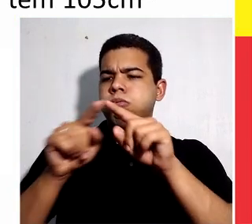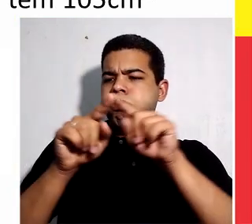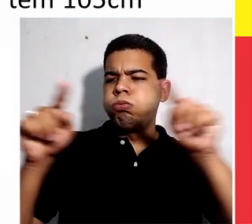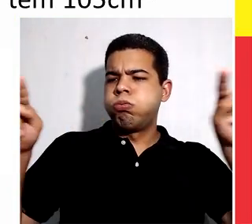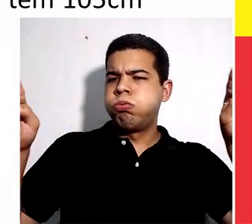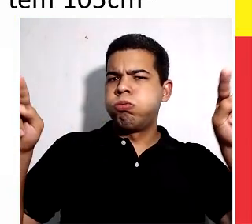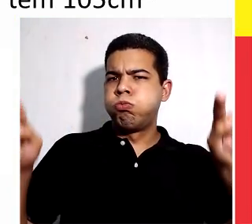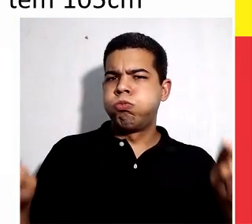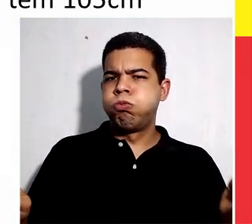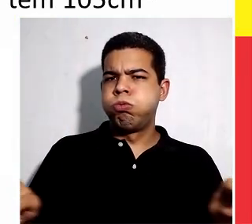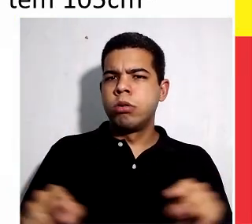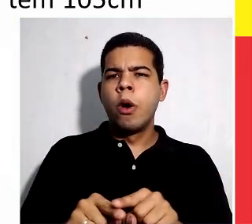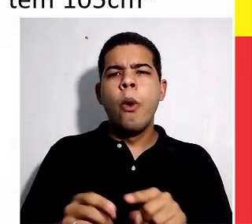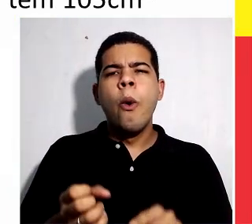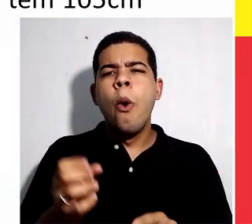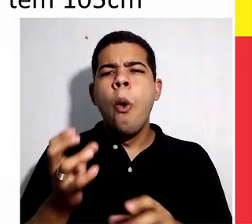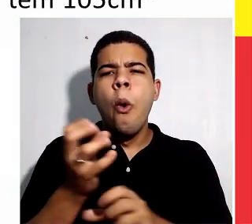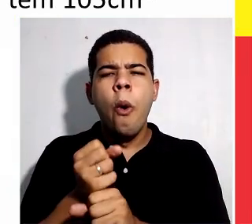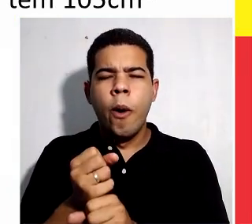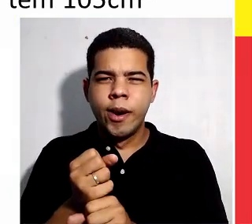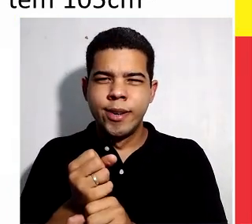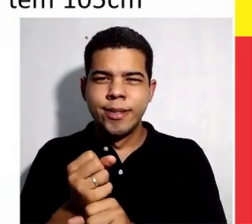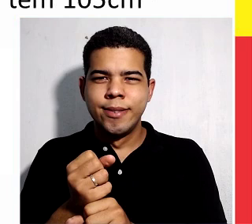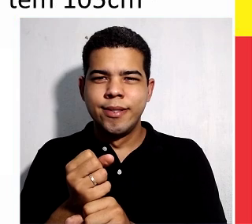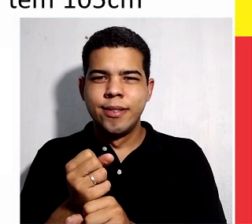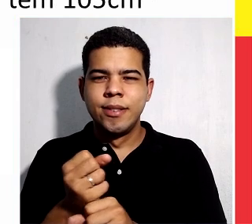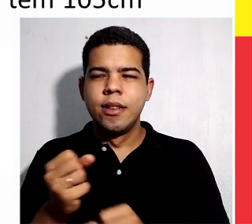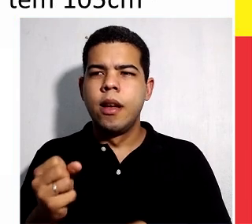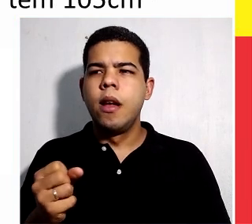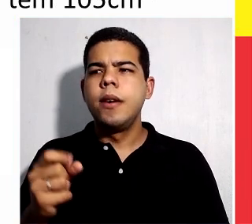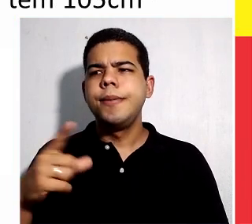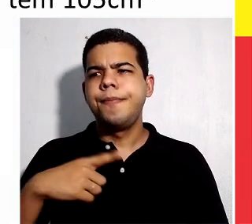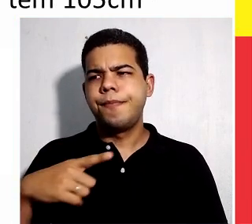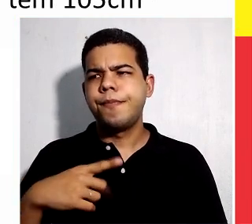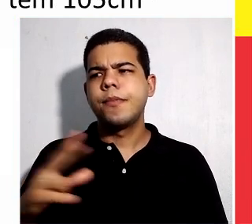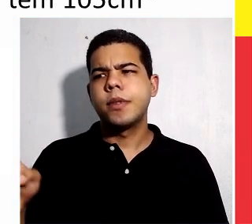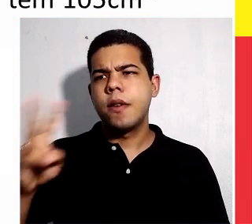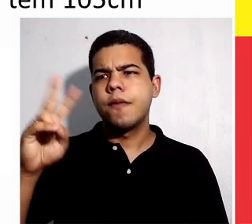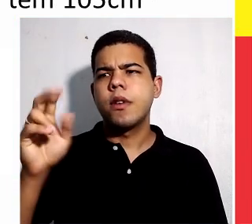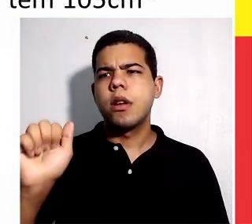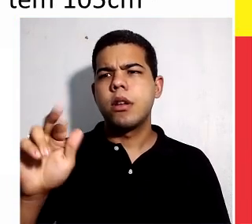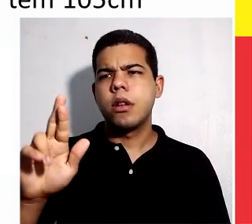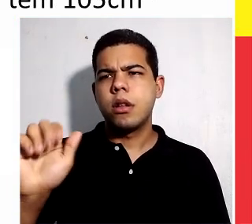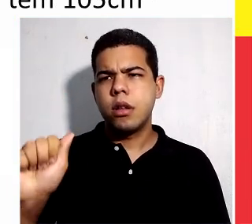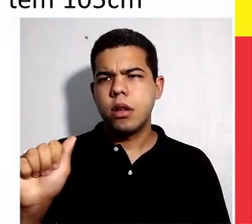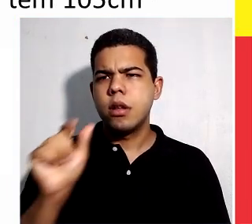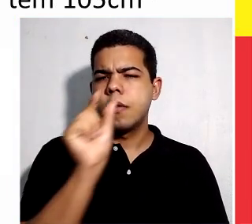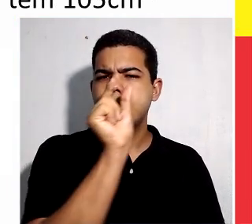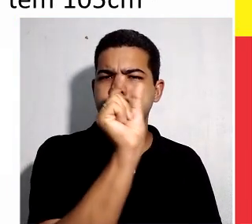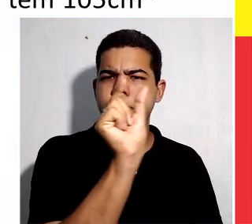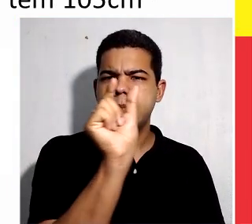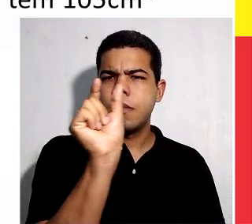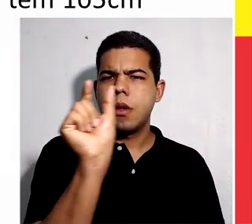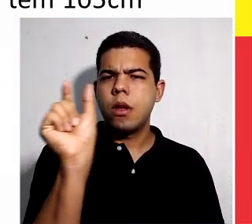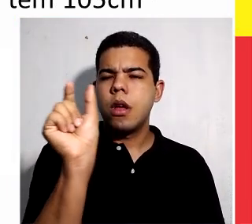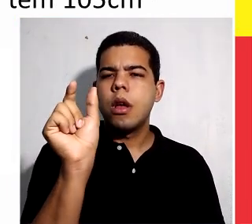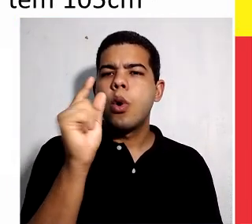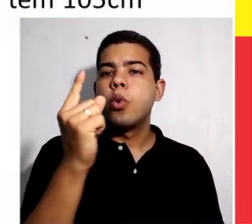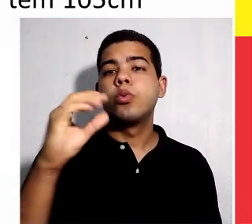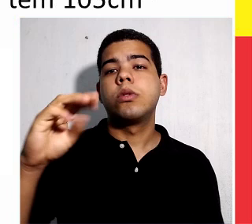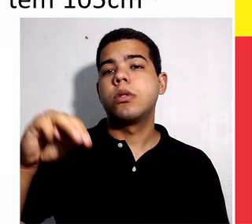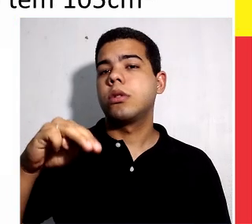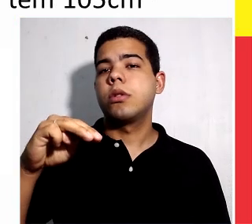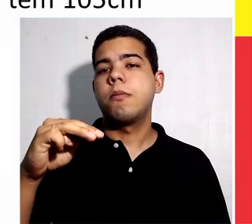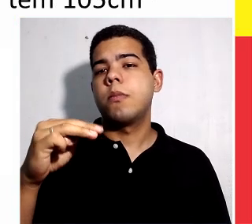área do retângulo abaixo? Então, nesse daqui, você já vê o valor da área. Cada quadradinho tem 1